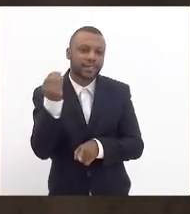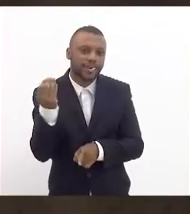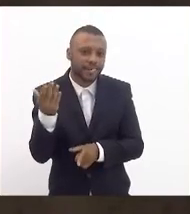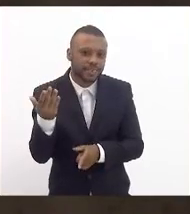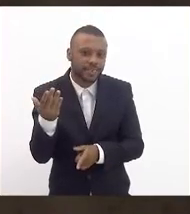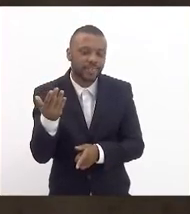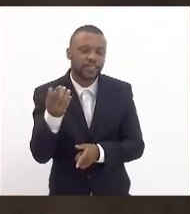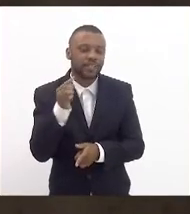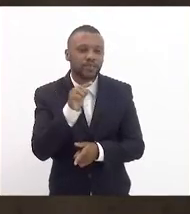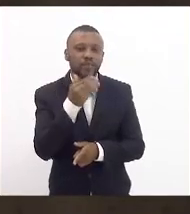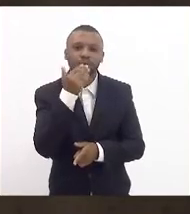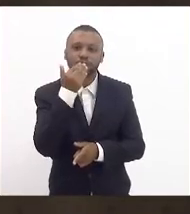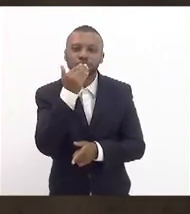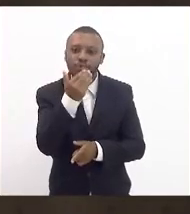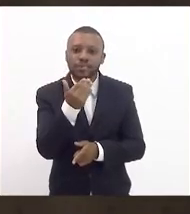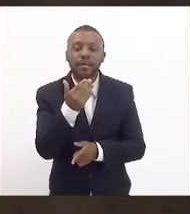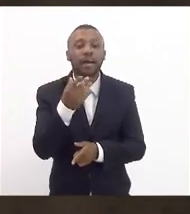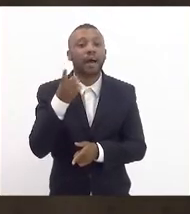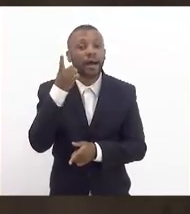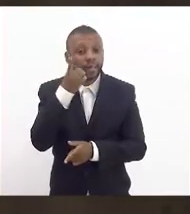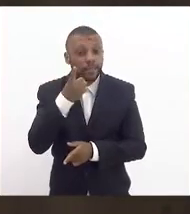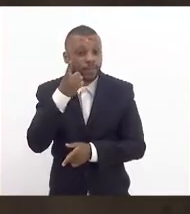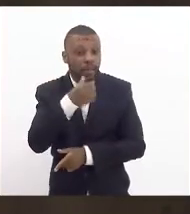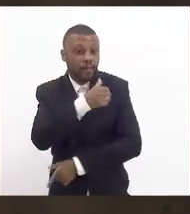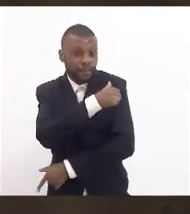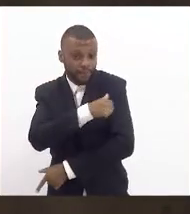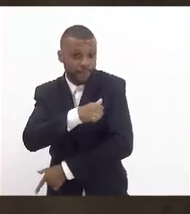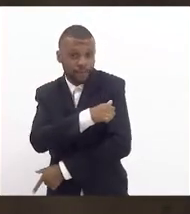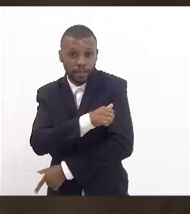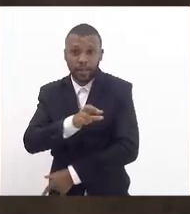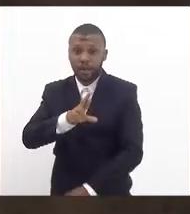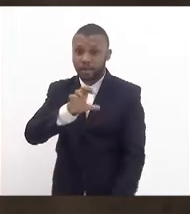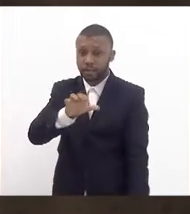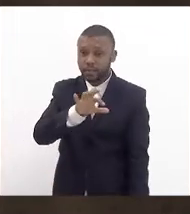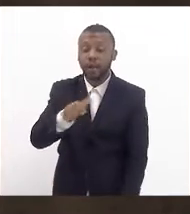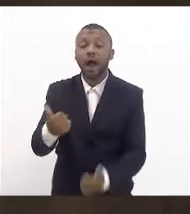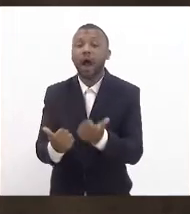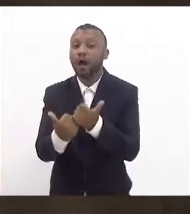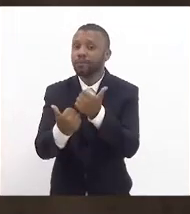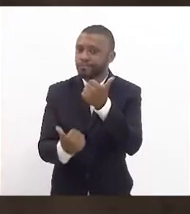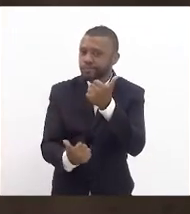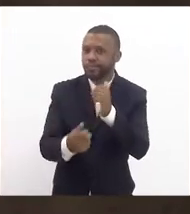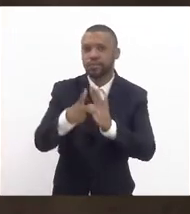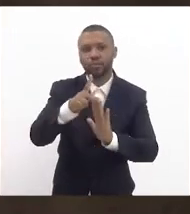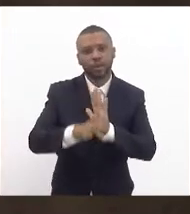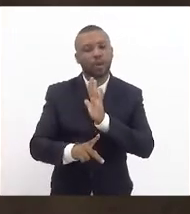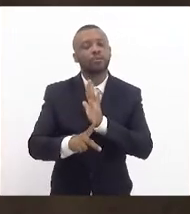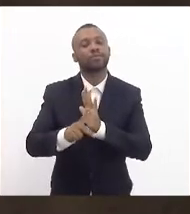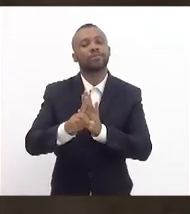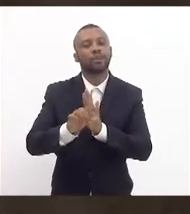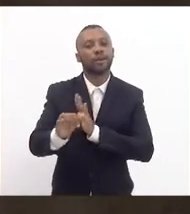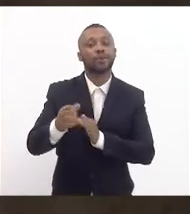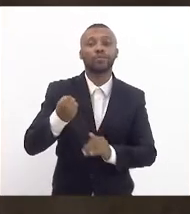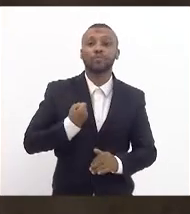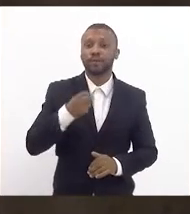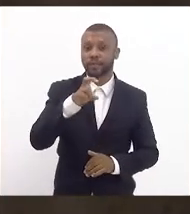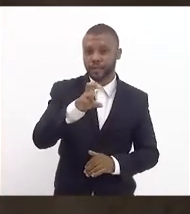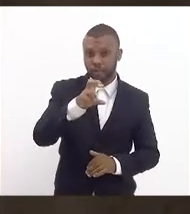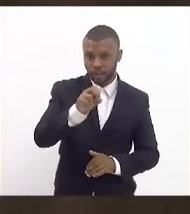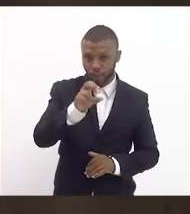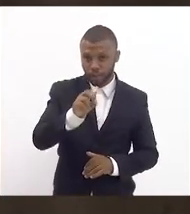a oportunidade de pedir à deputada enfermeira Rejane a coautoria no projeto de lei 566 de 21,